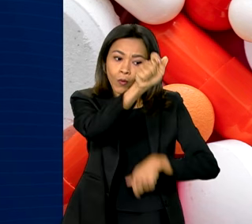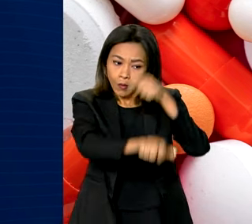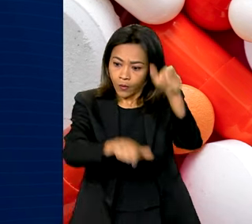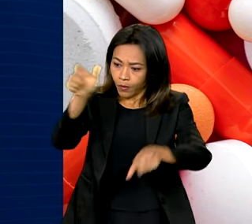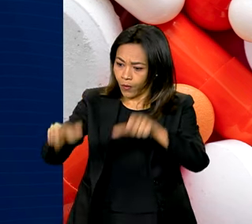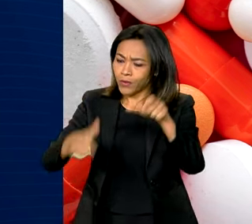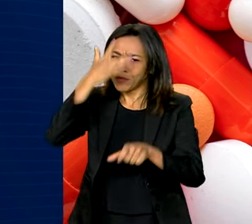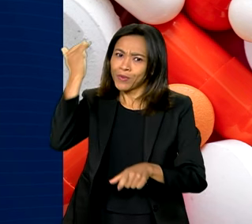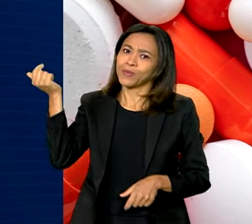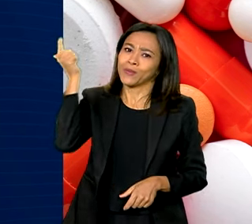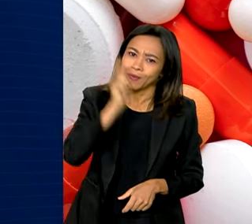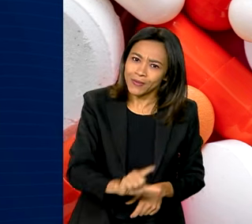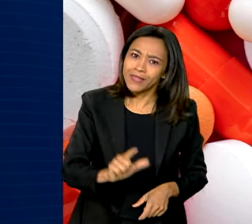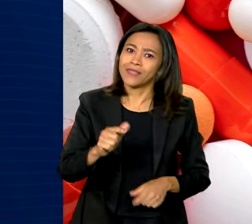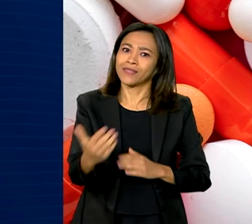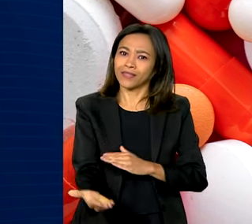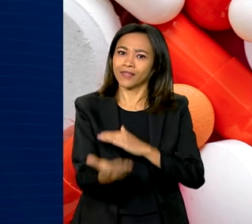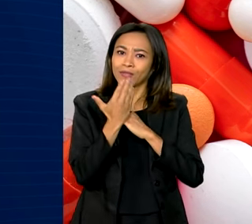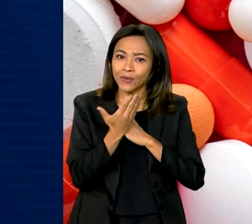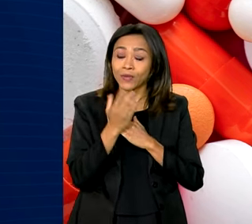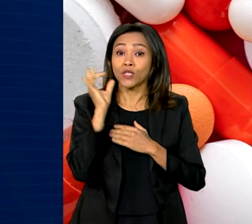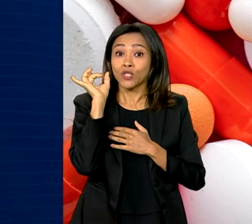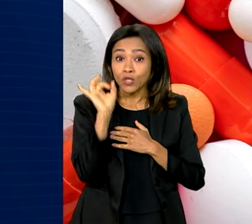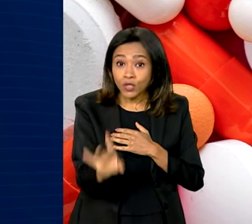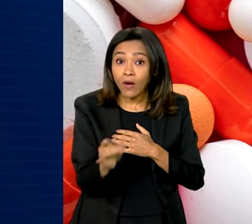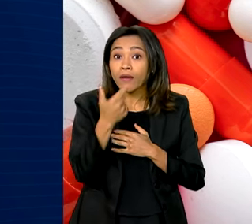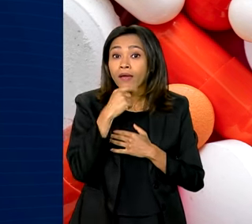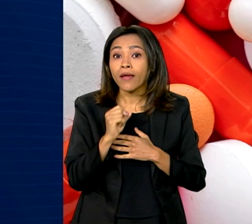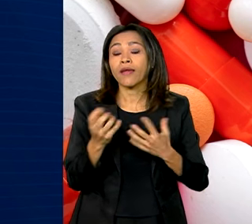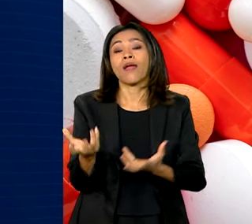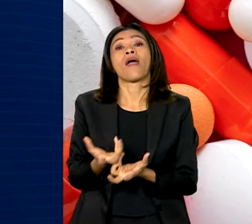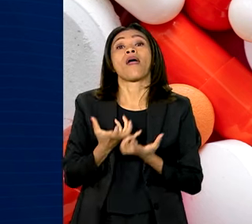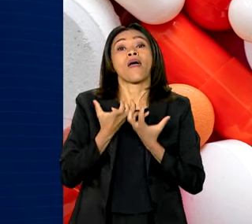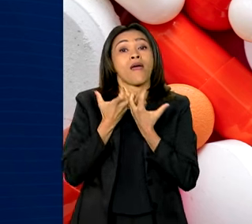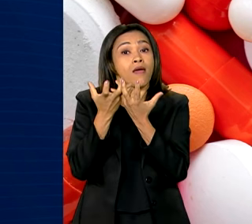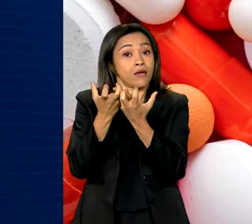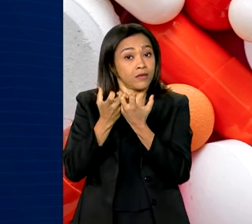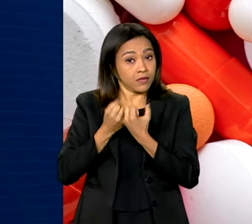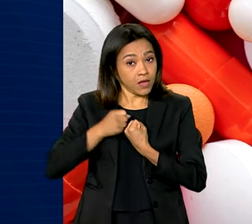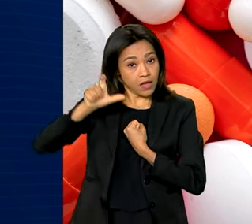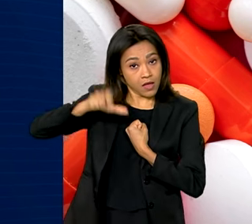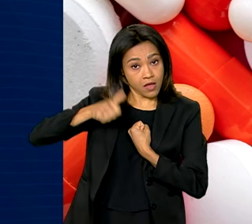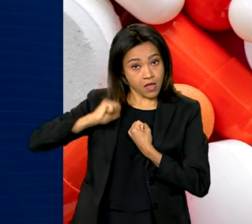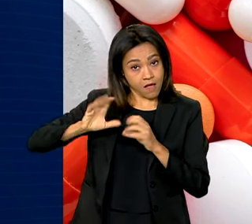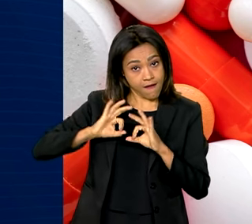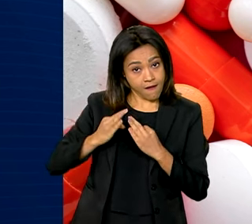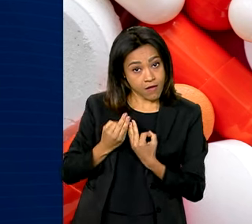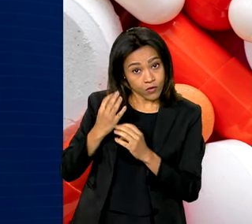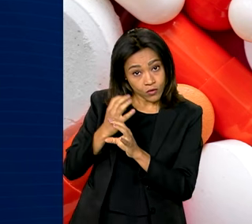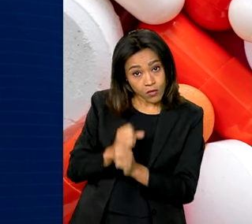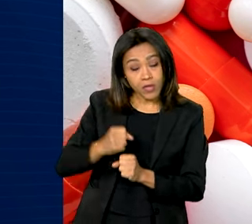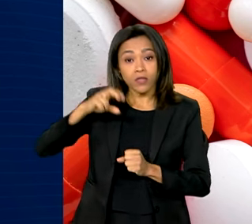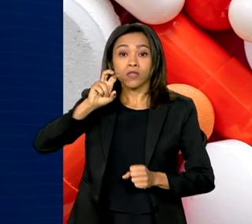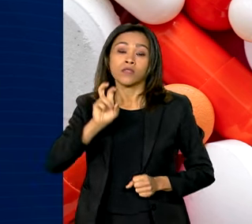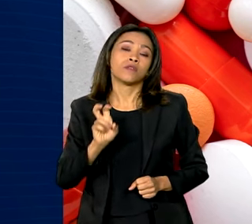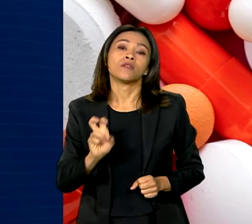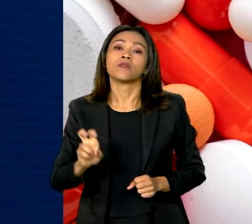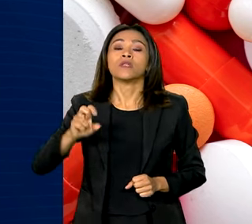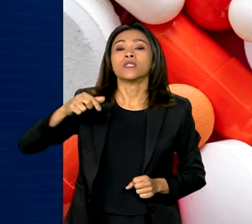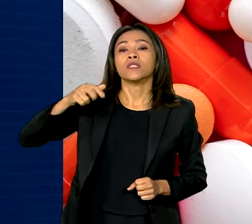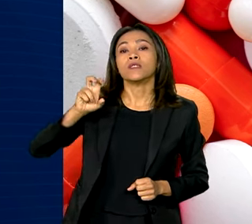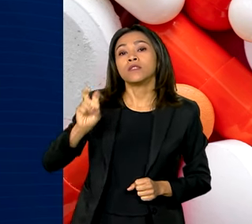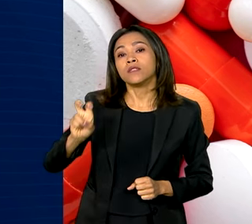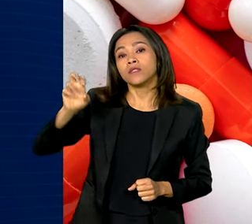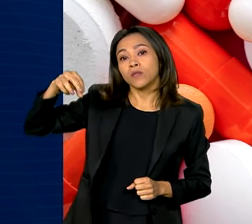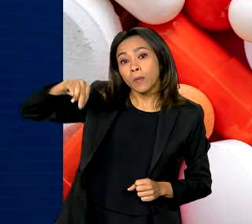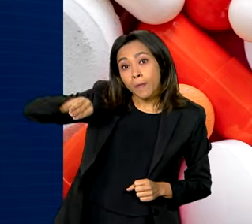foram beneficiados só entre os que recebem o bolsa família são 55 milhões e esses